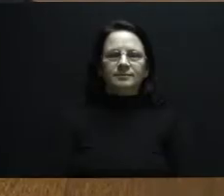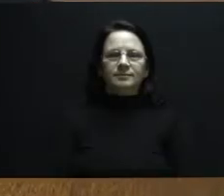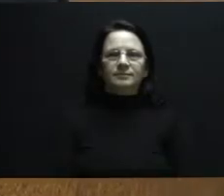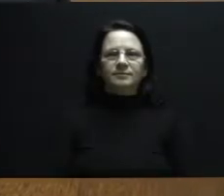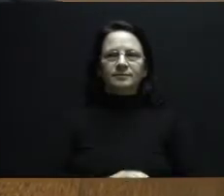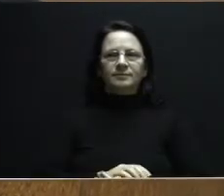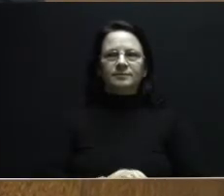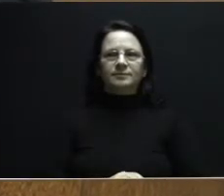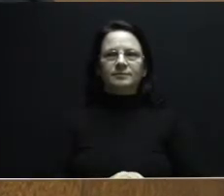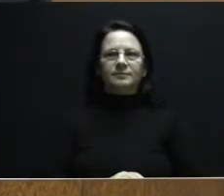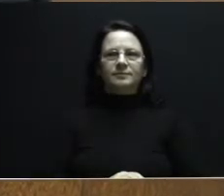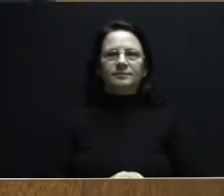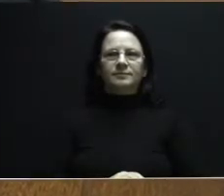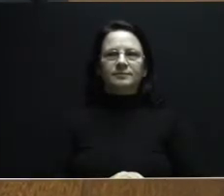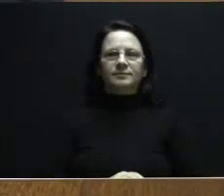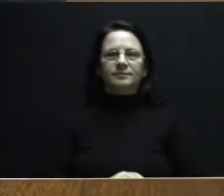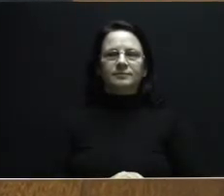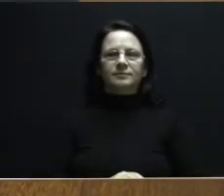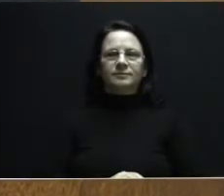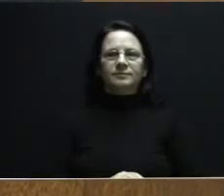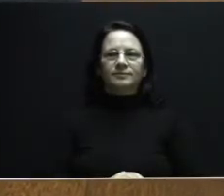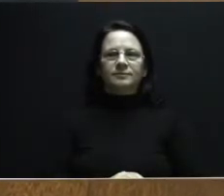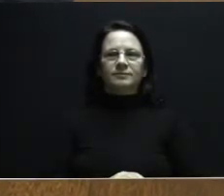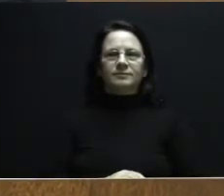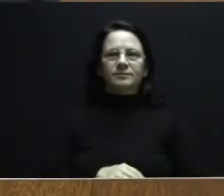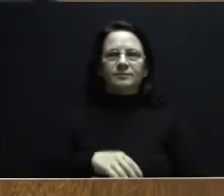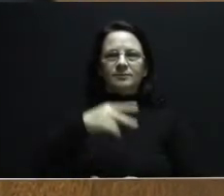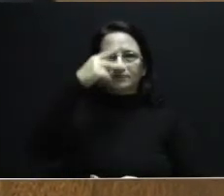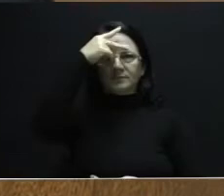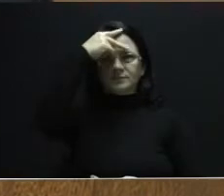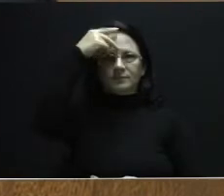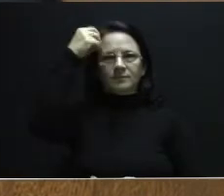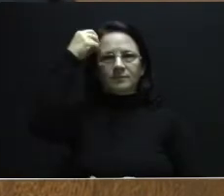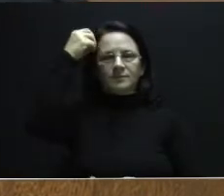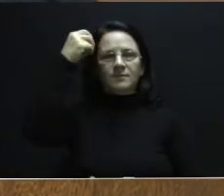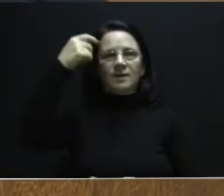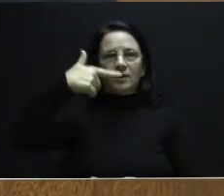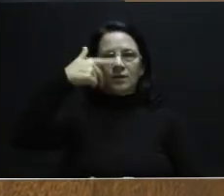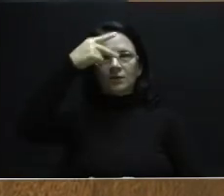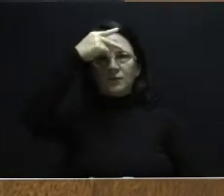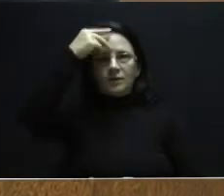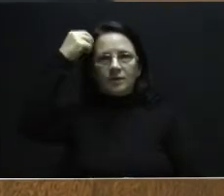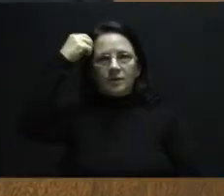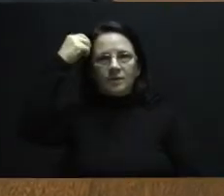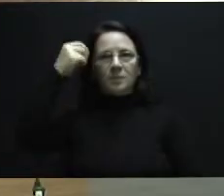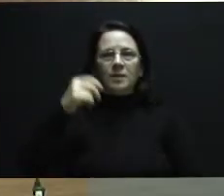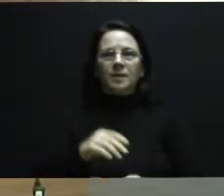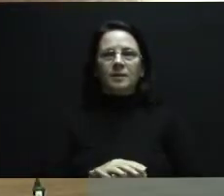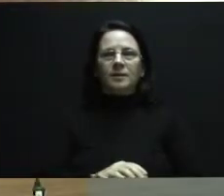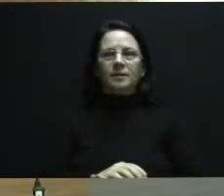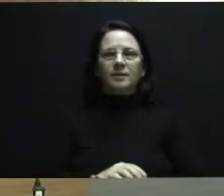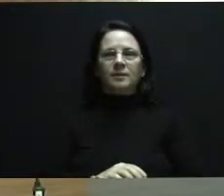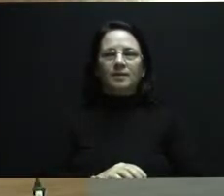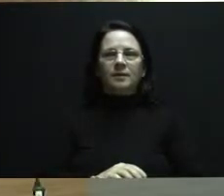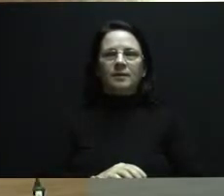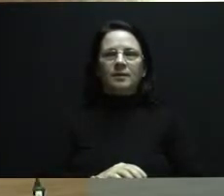Concedo a palavra ao excelentíssimo senhor Pedro de Sá, nosso digníssimo vice-prefeito.